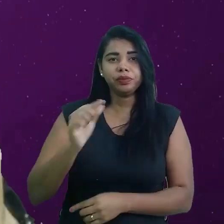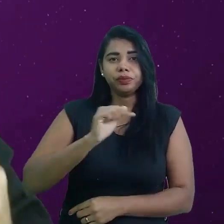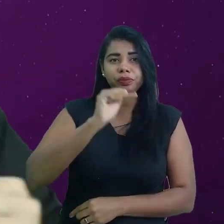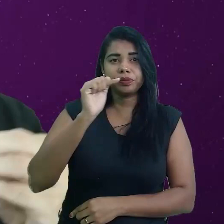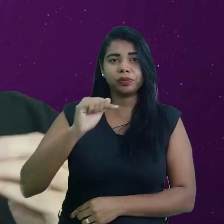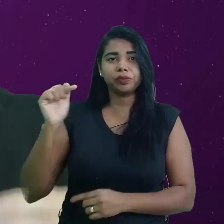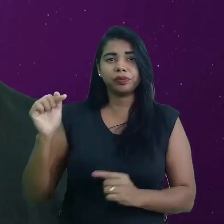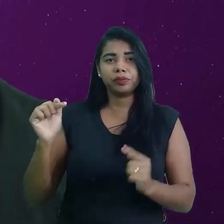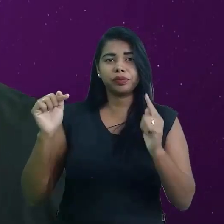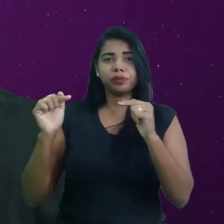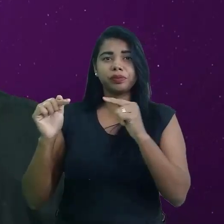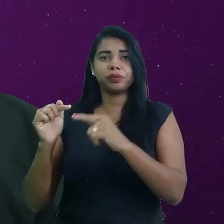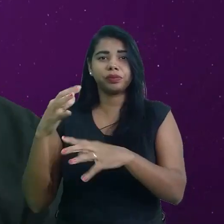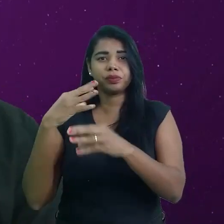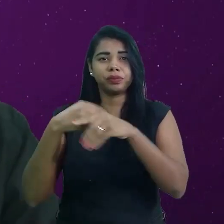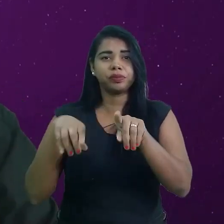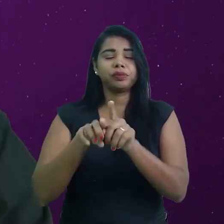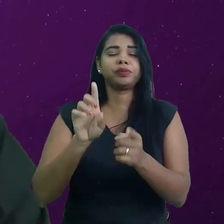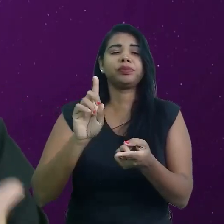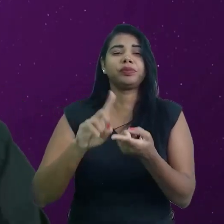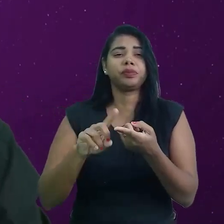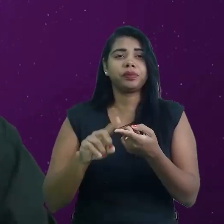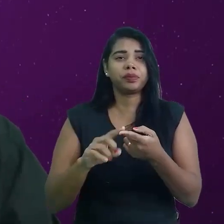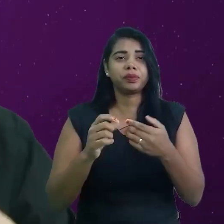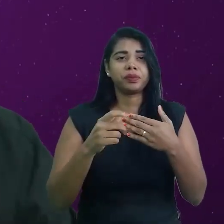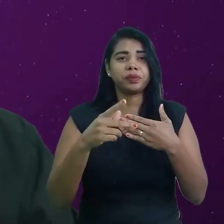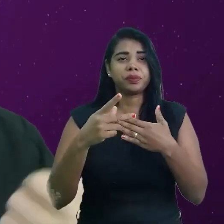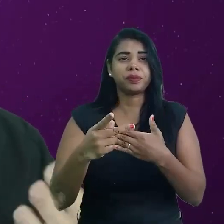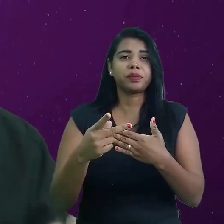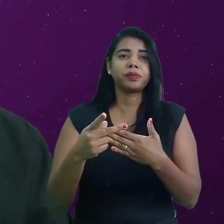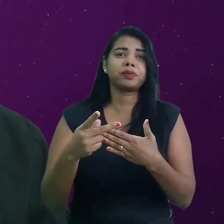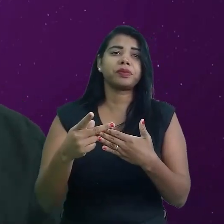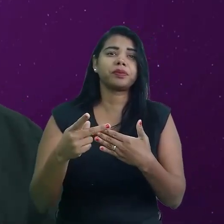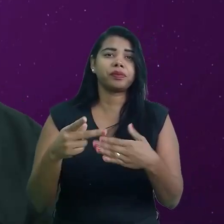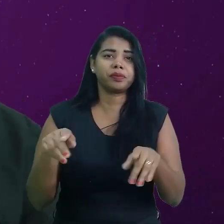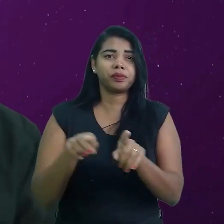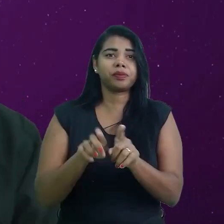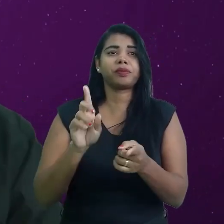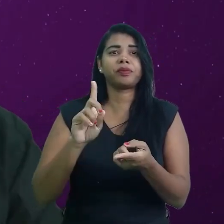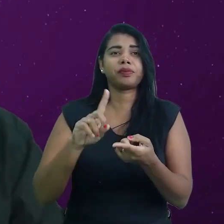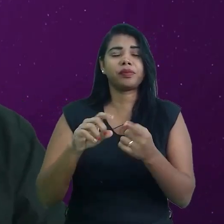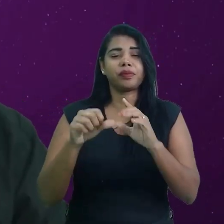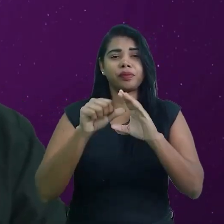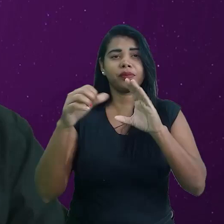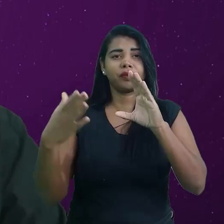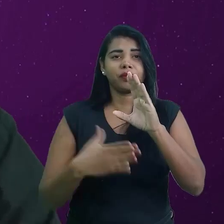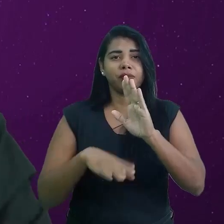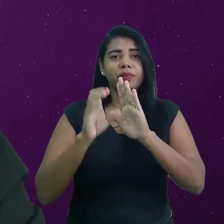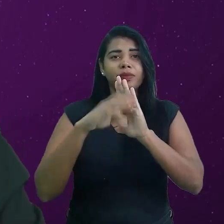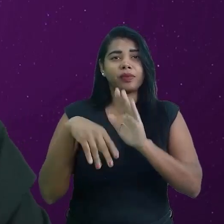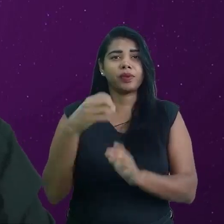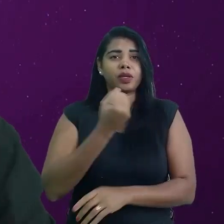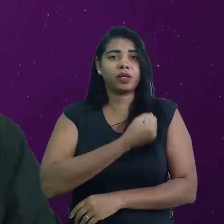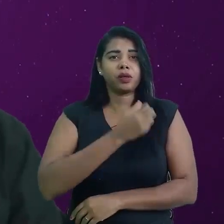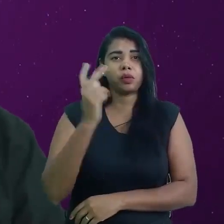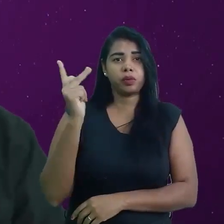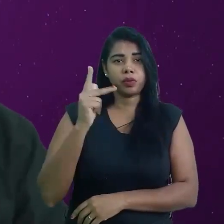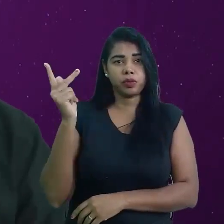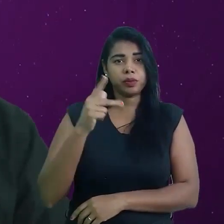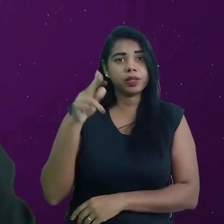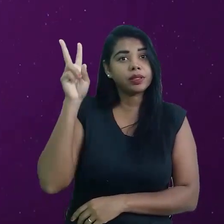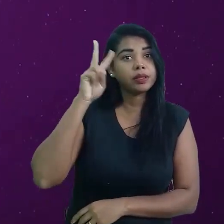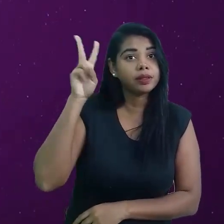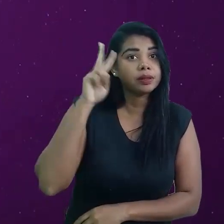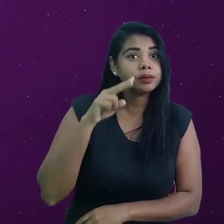tendência é uma interferência construtiva. E essa tendência ser construtiva vai ser caracterizada por números pares, lembra